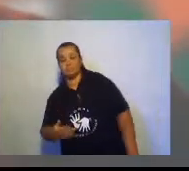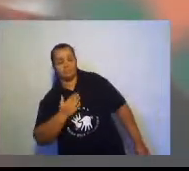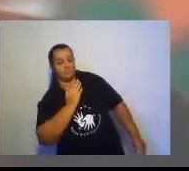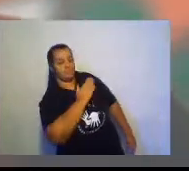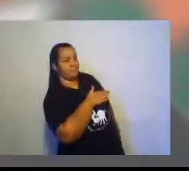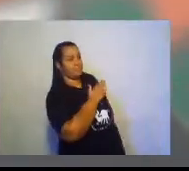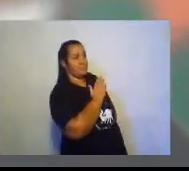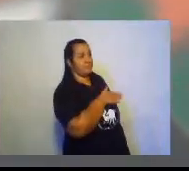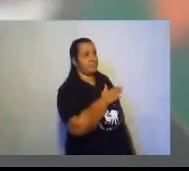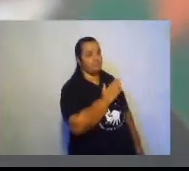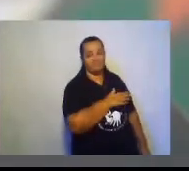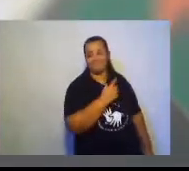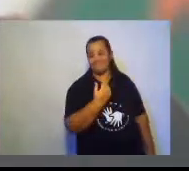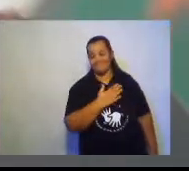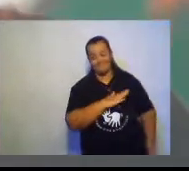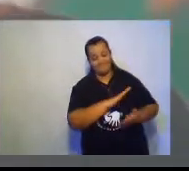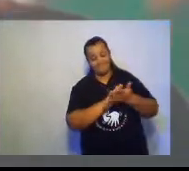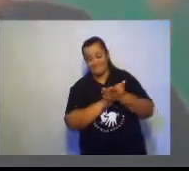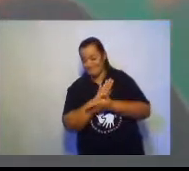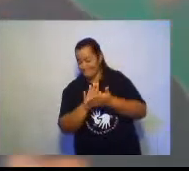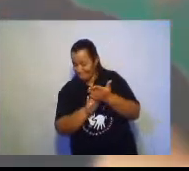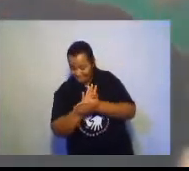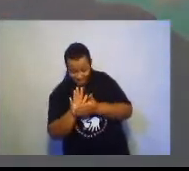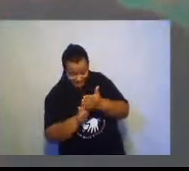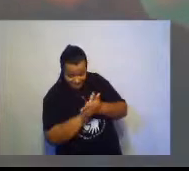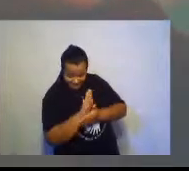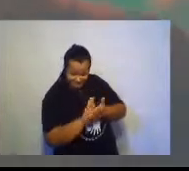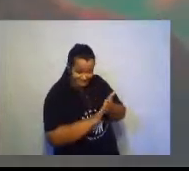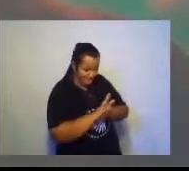Um coração vazio.